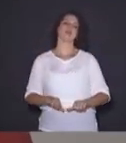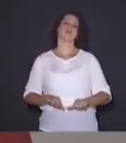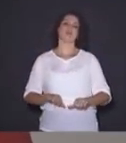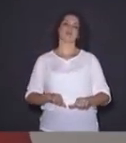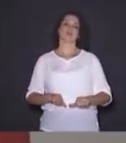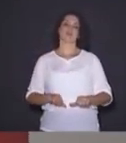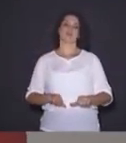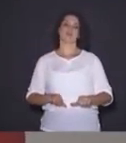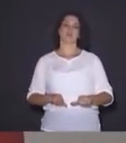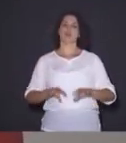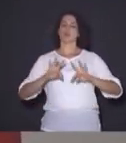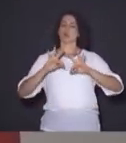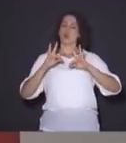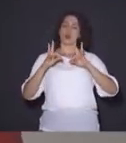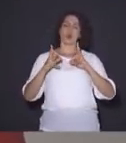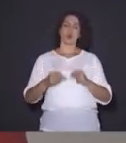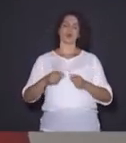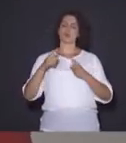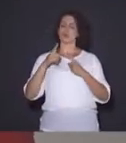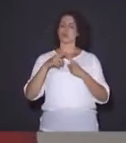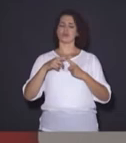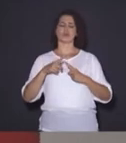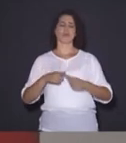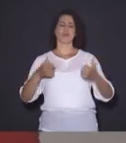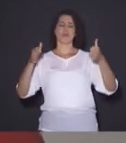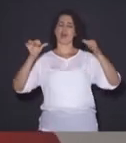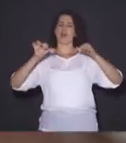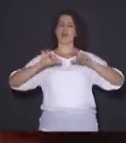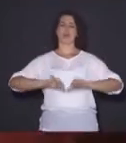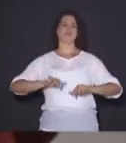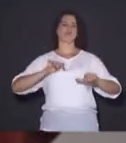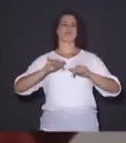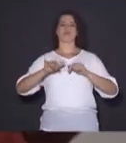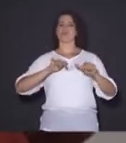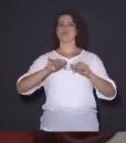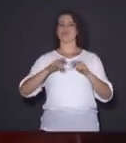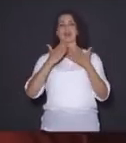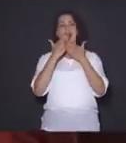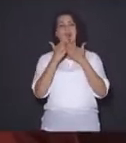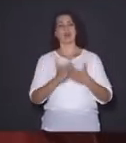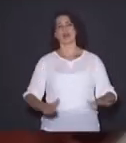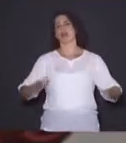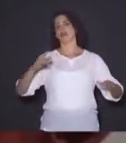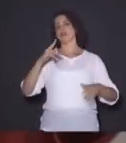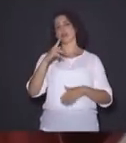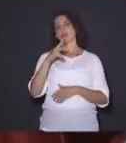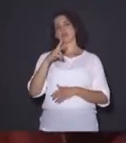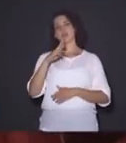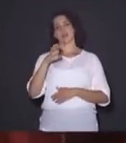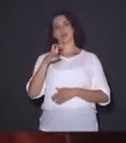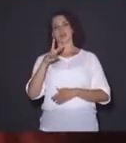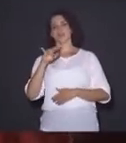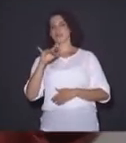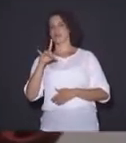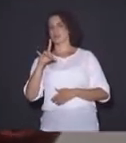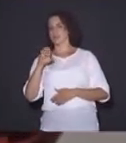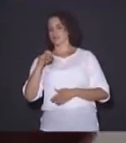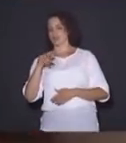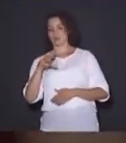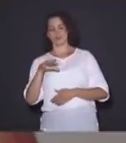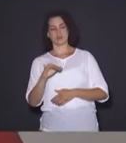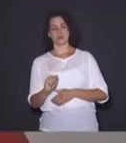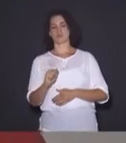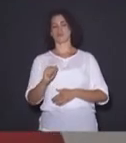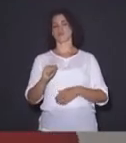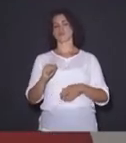todas as modalidades de precarização do trabalho isso vai destruir a previdência é mó destruição à previdência mas toda a